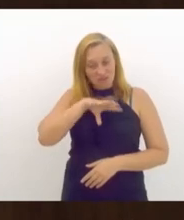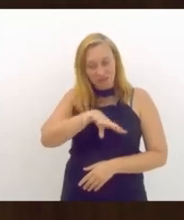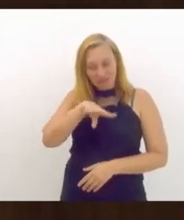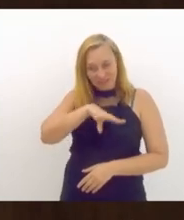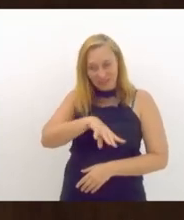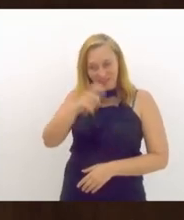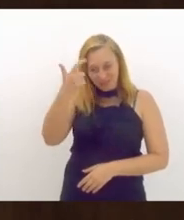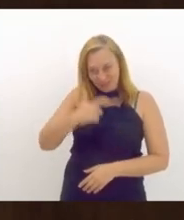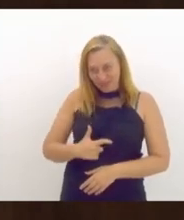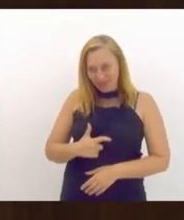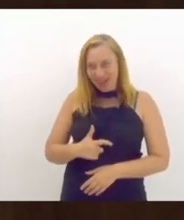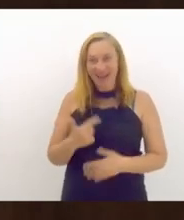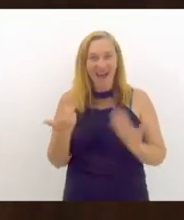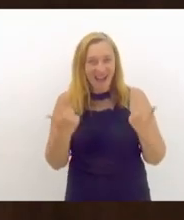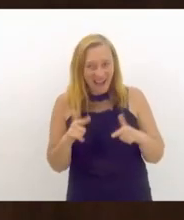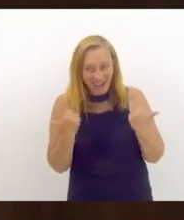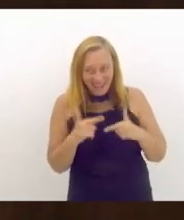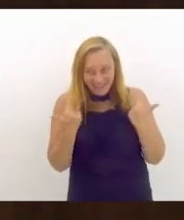vascaína.